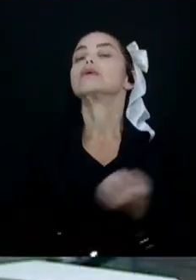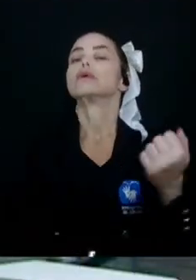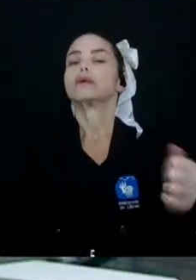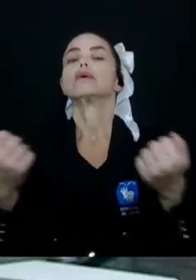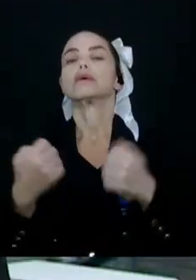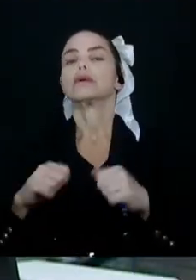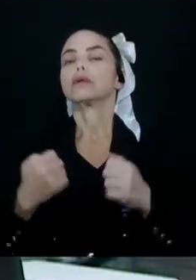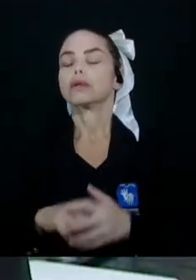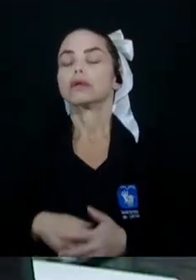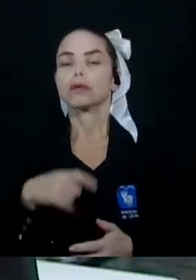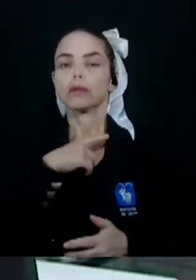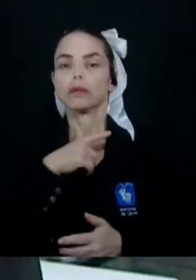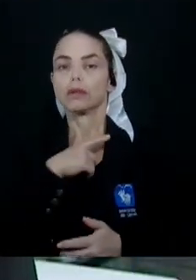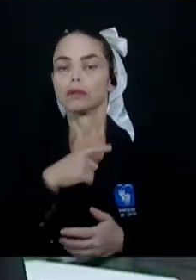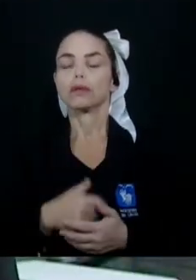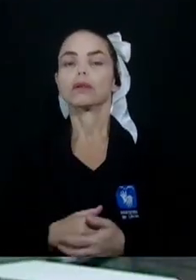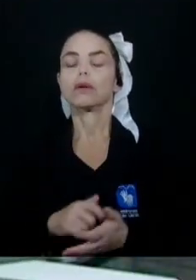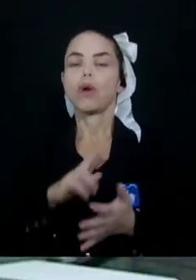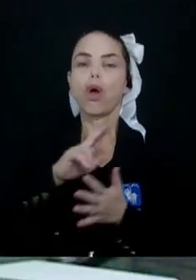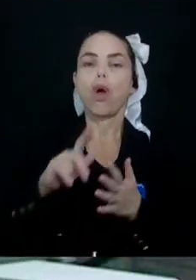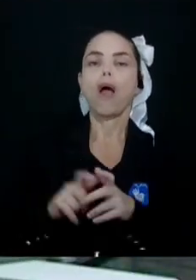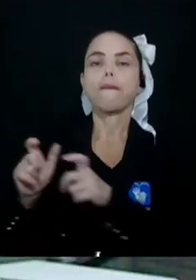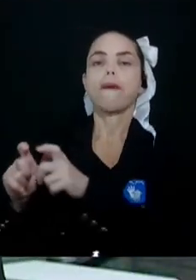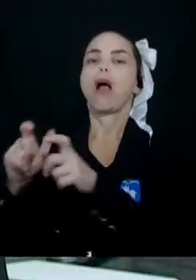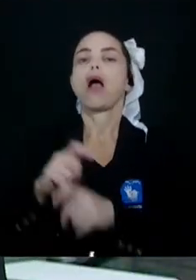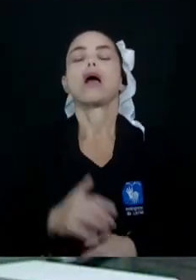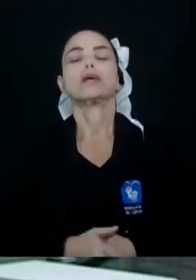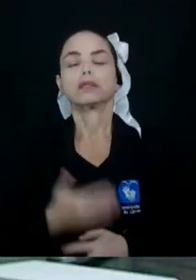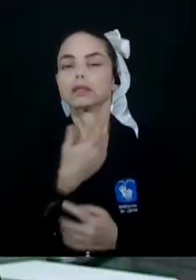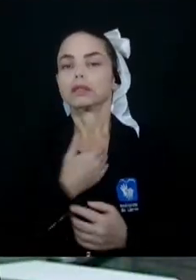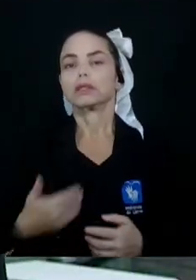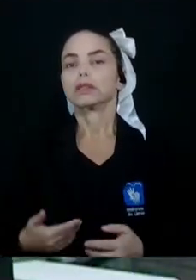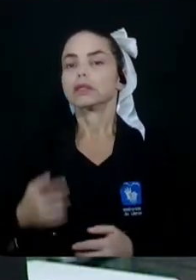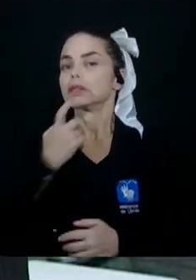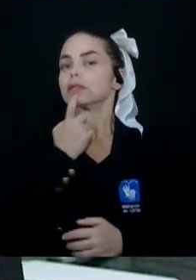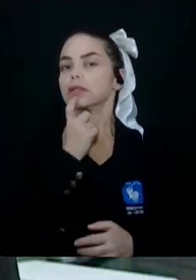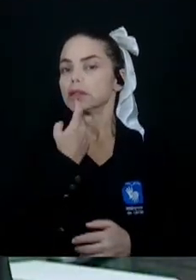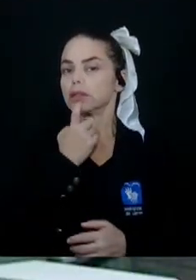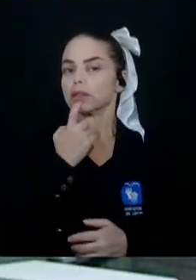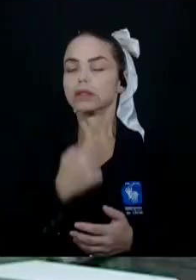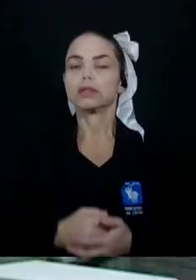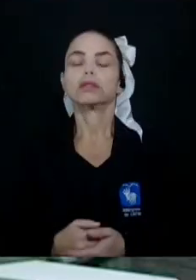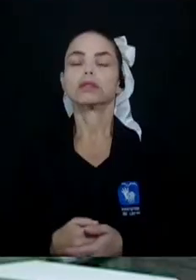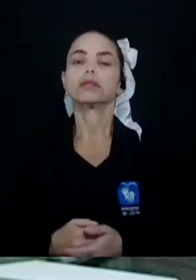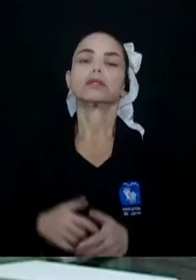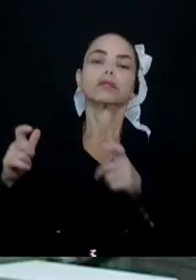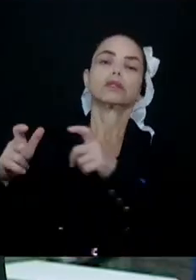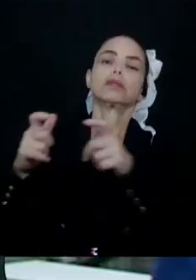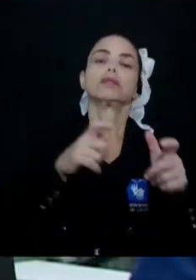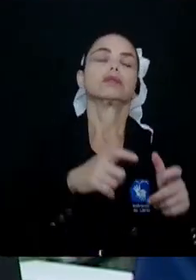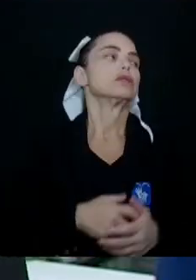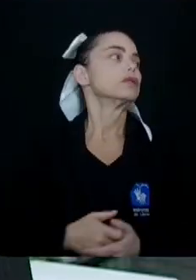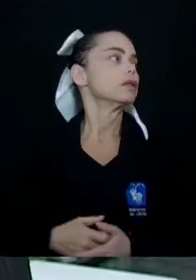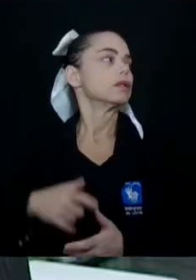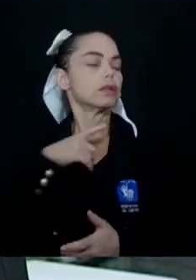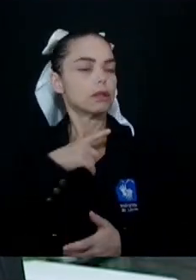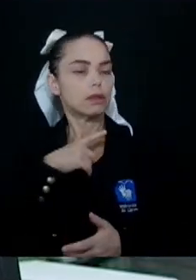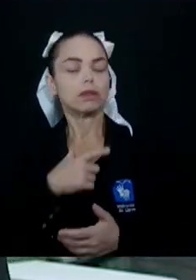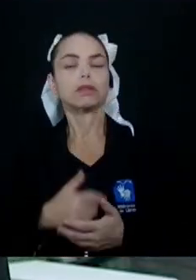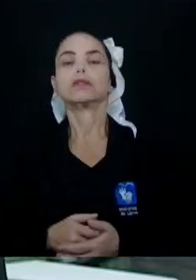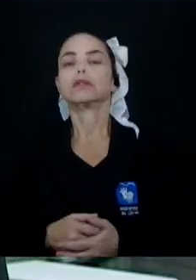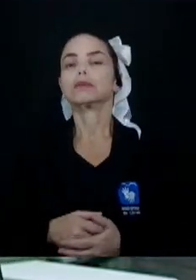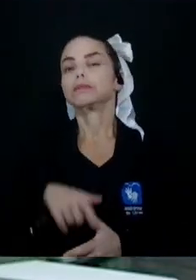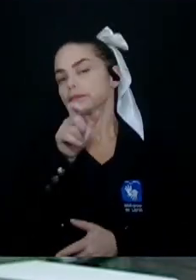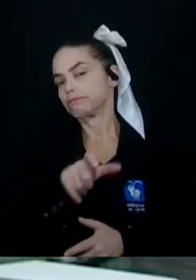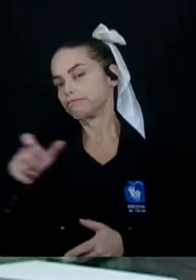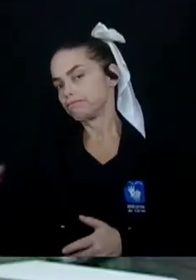em vários locais públicos de Campinas, até porque a todos os lugares da cidade a gente encontra pessoas com